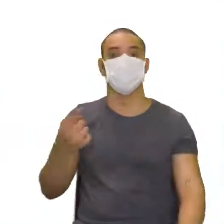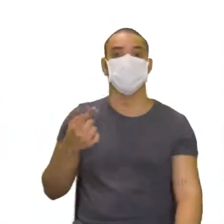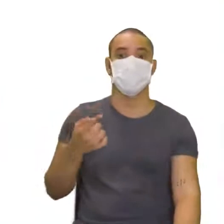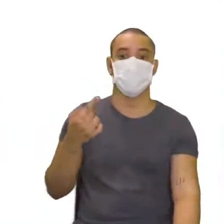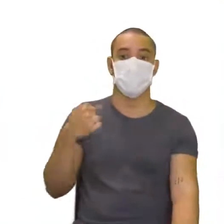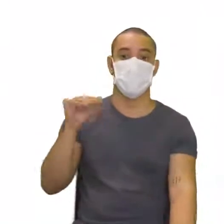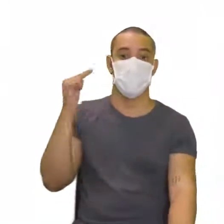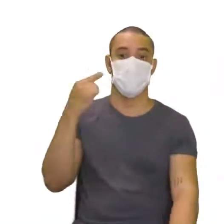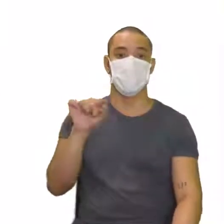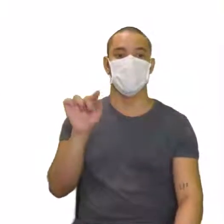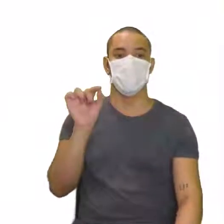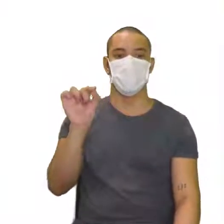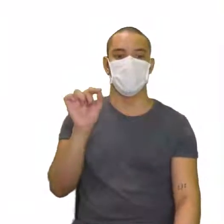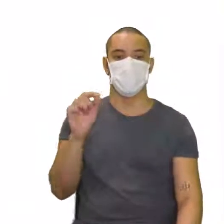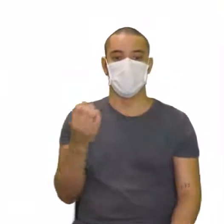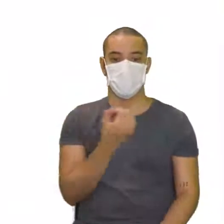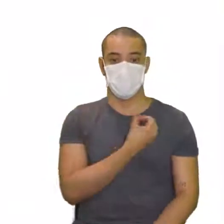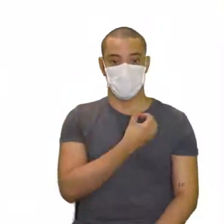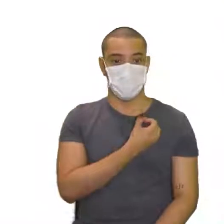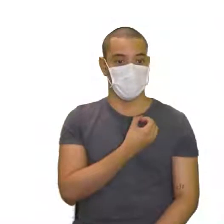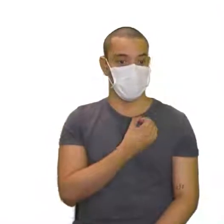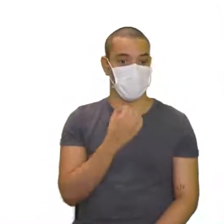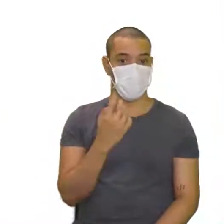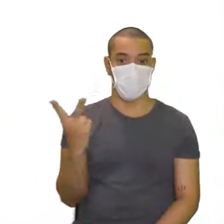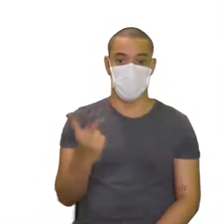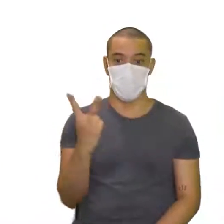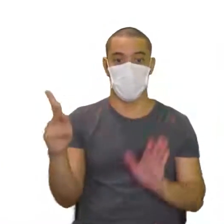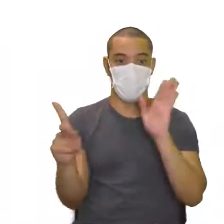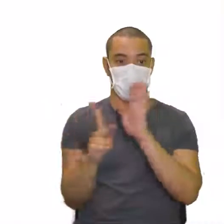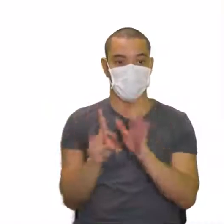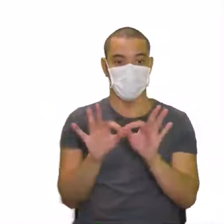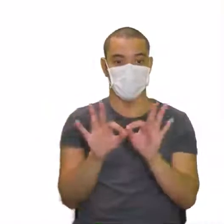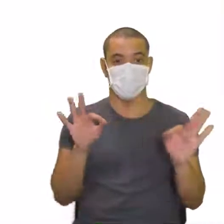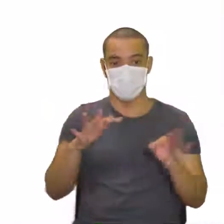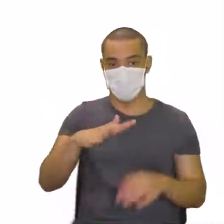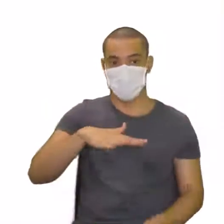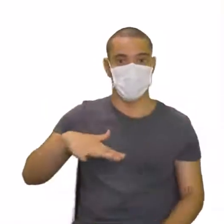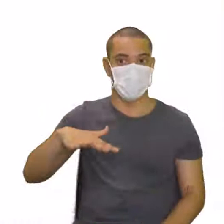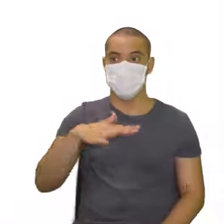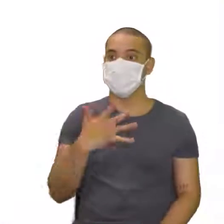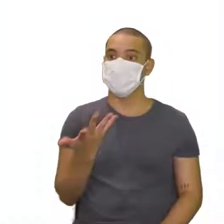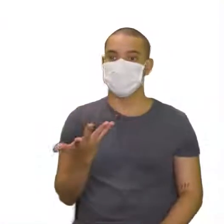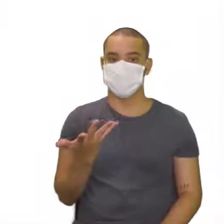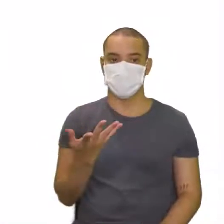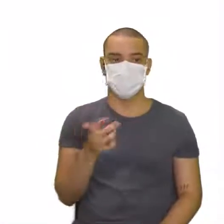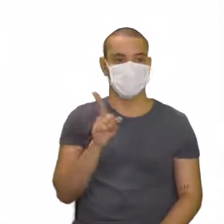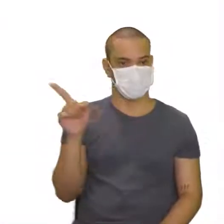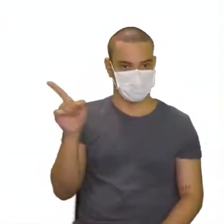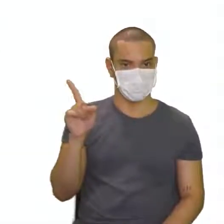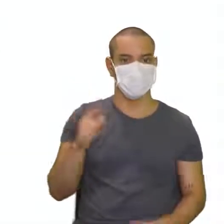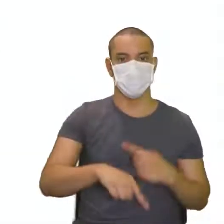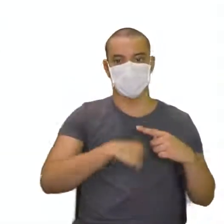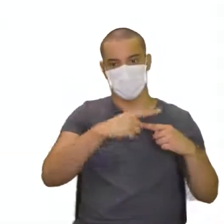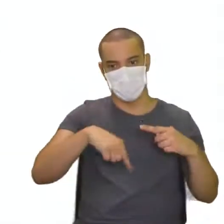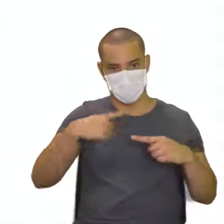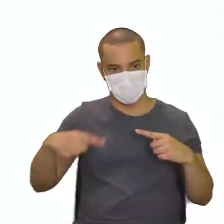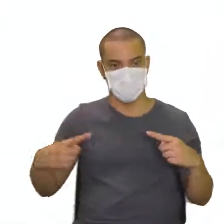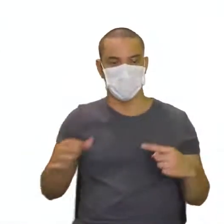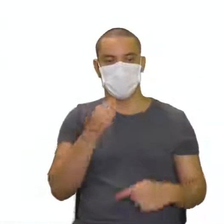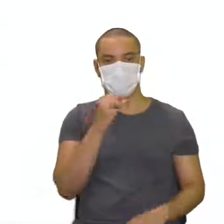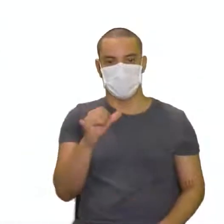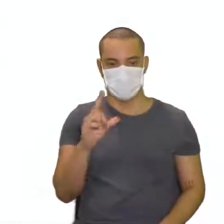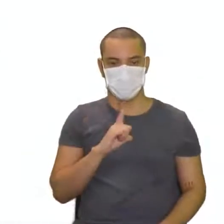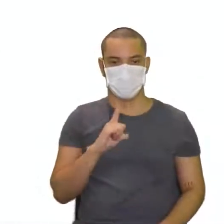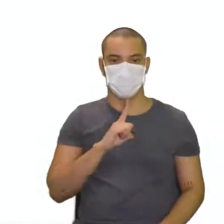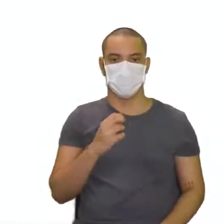valor da indutância, ou seja, do nosso campo, né? Aqui, quando o solenoide é percorrido por corrente